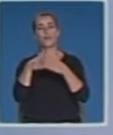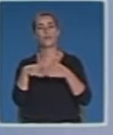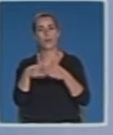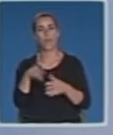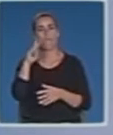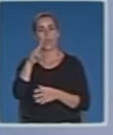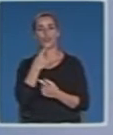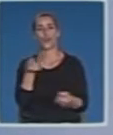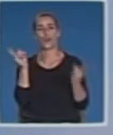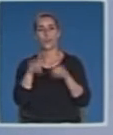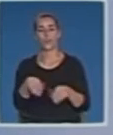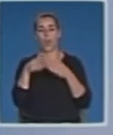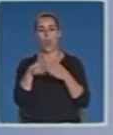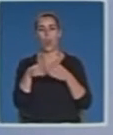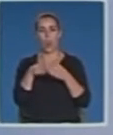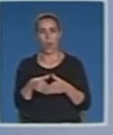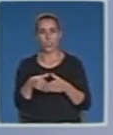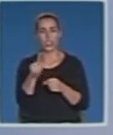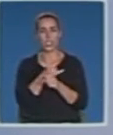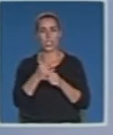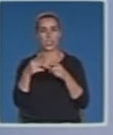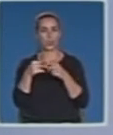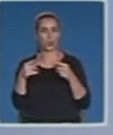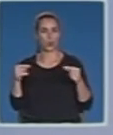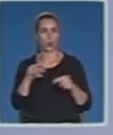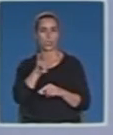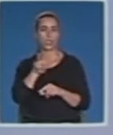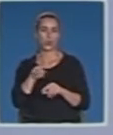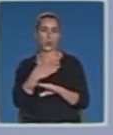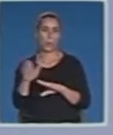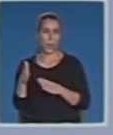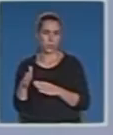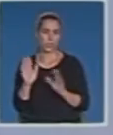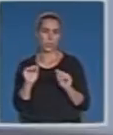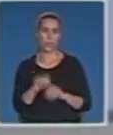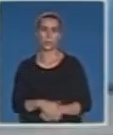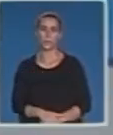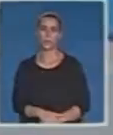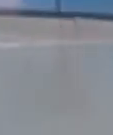Veja o regresso desta lancha à ilha de São Jorge na segunda parte. Até já.